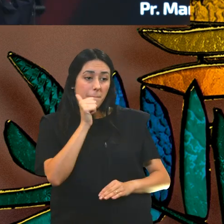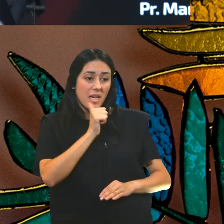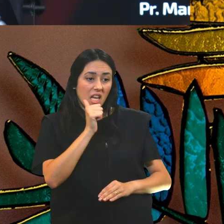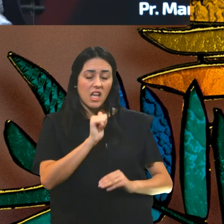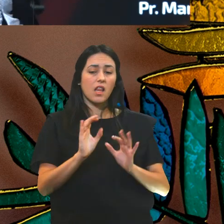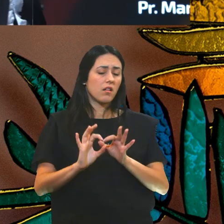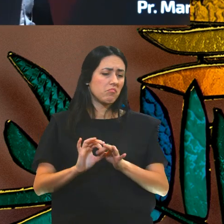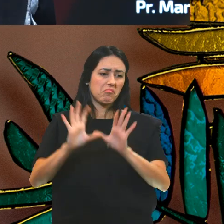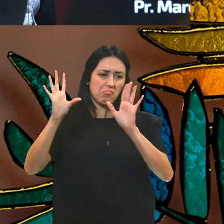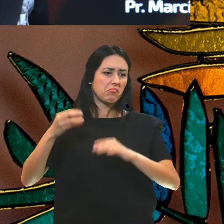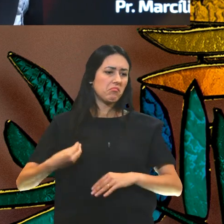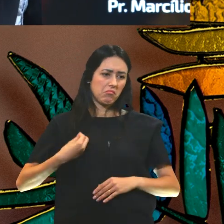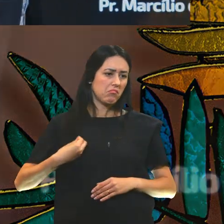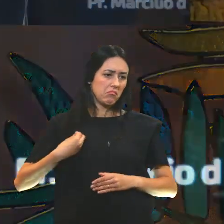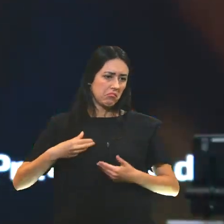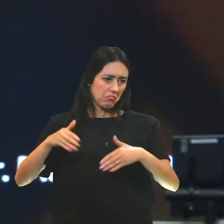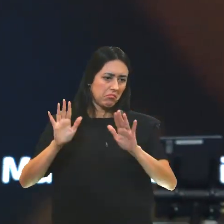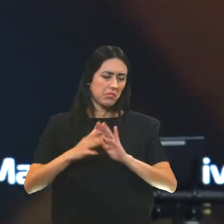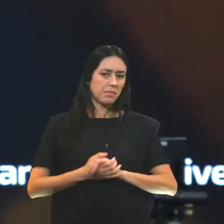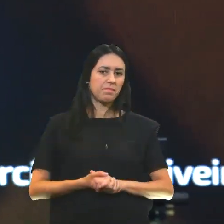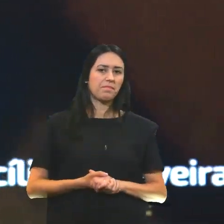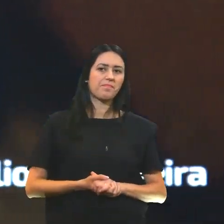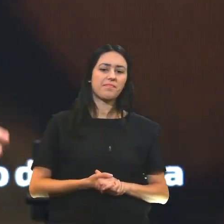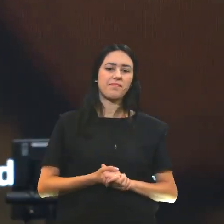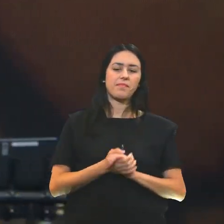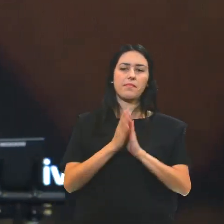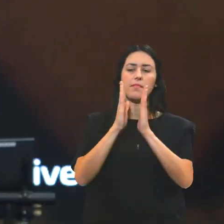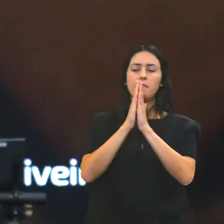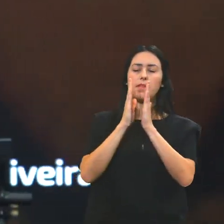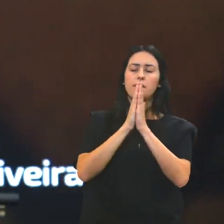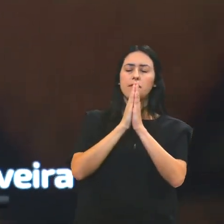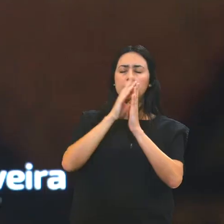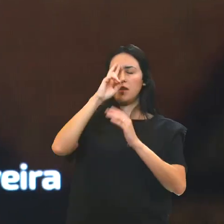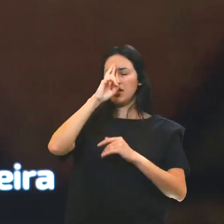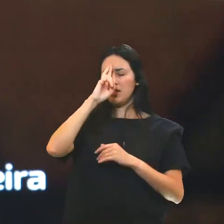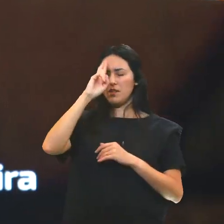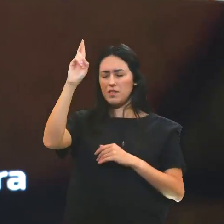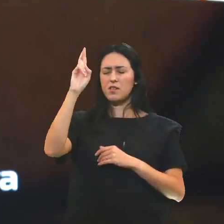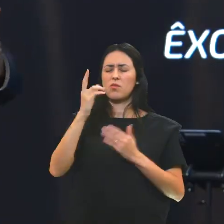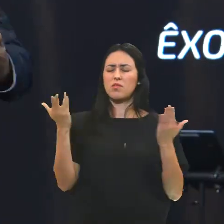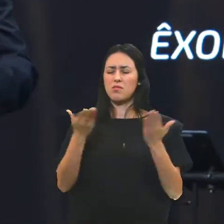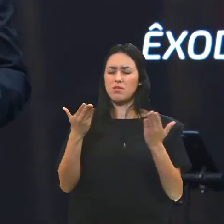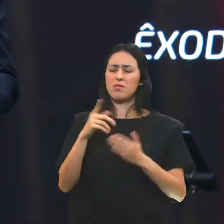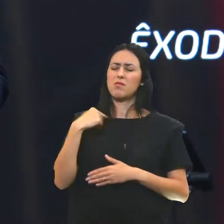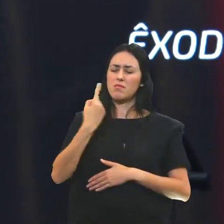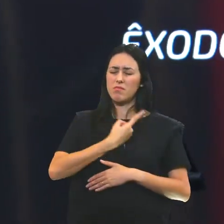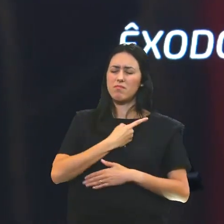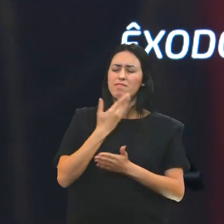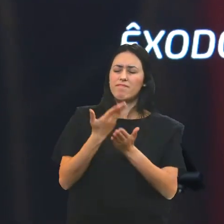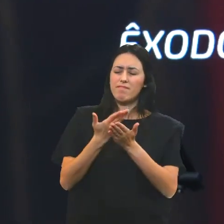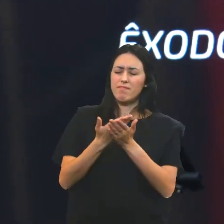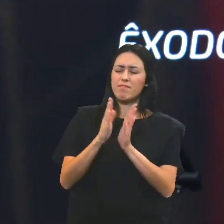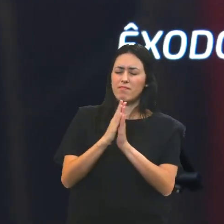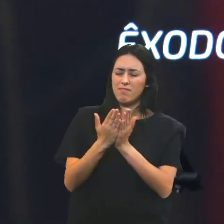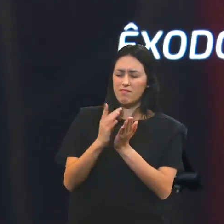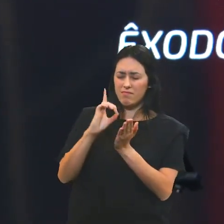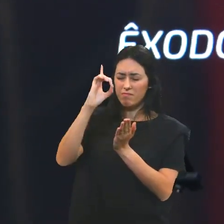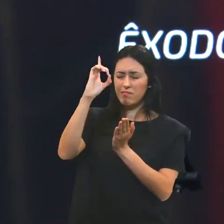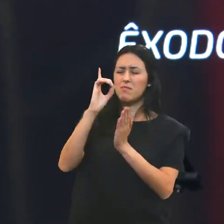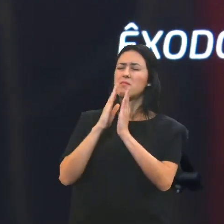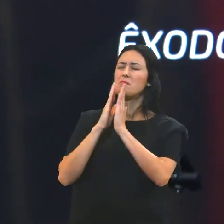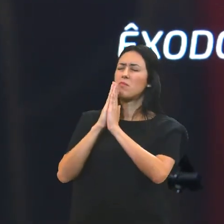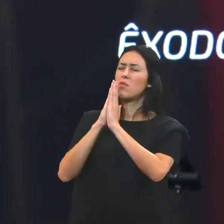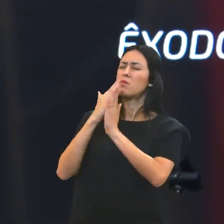deixem que viva. Senhor, nós estamos aqui agora para mais uma vez estudar a Tua Palavra, e nós pedimos: Espírito